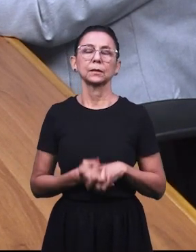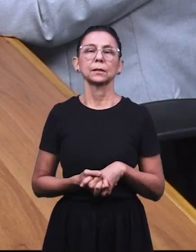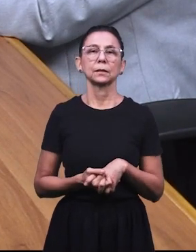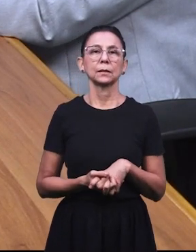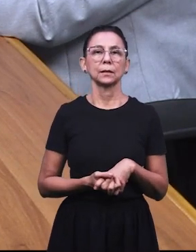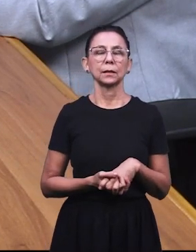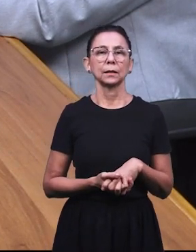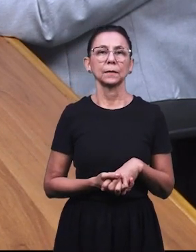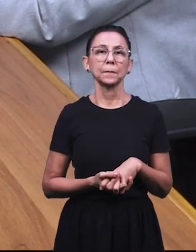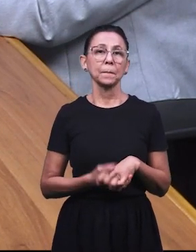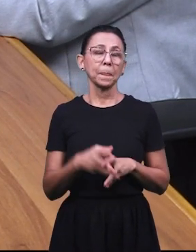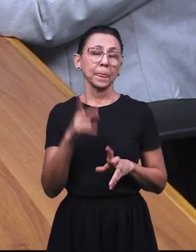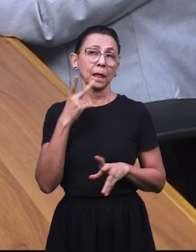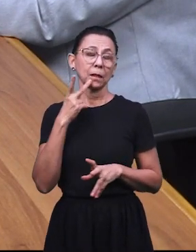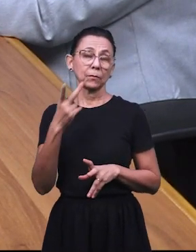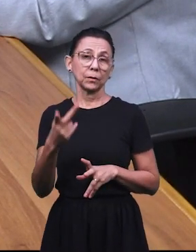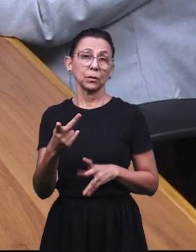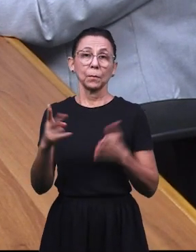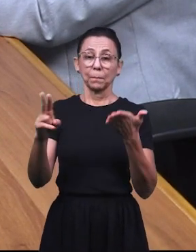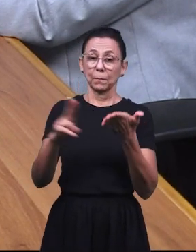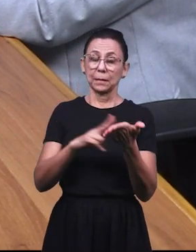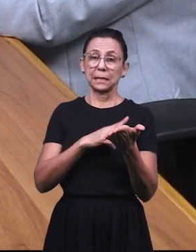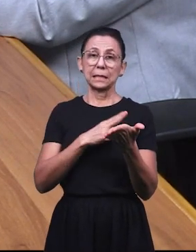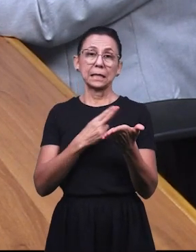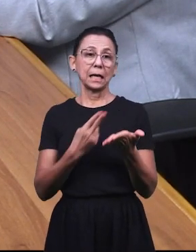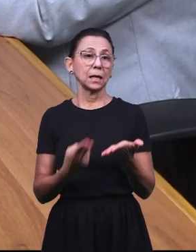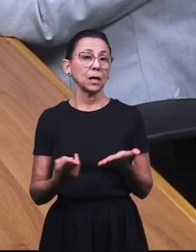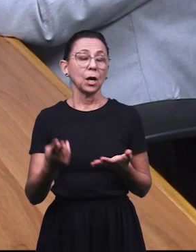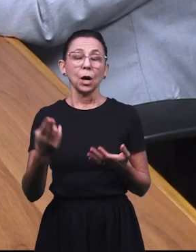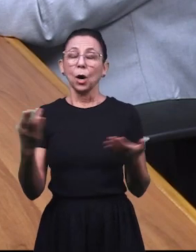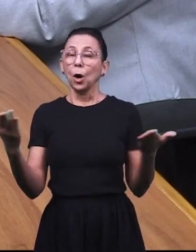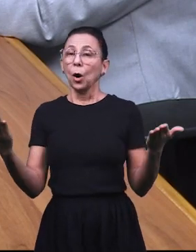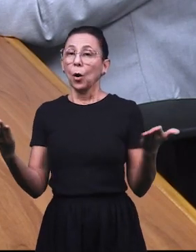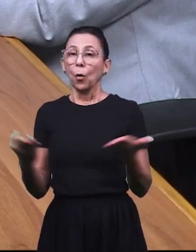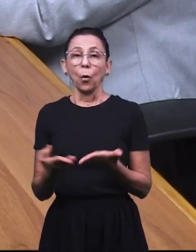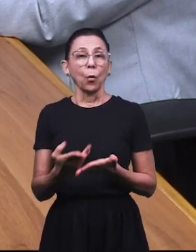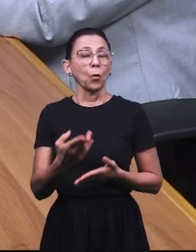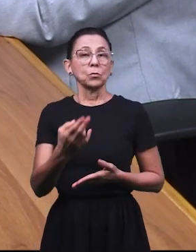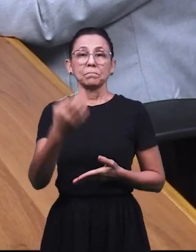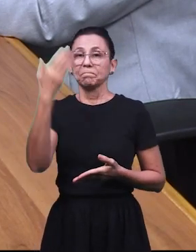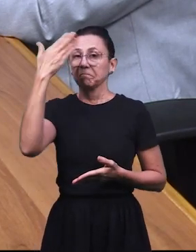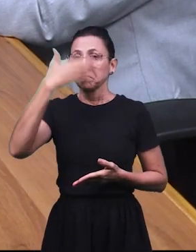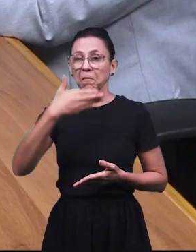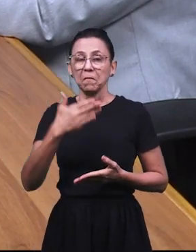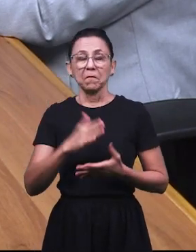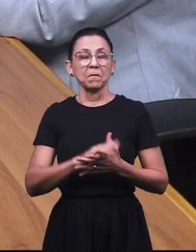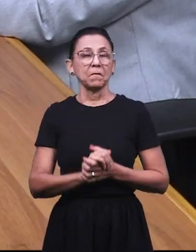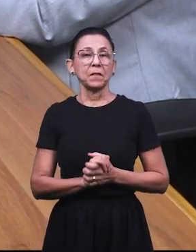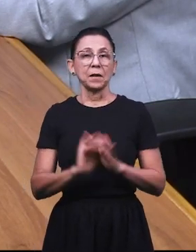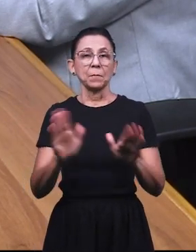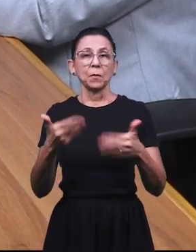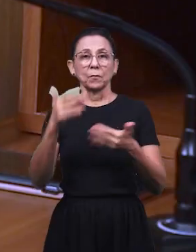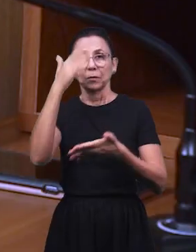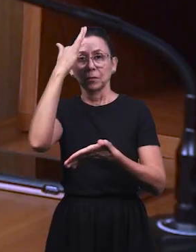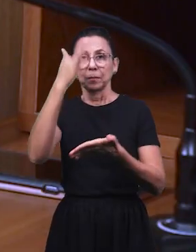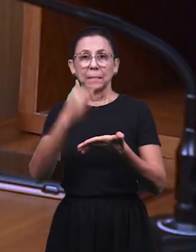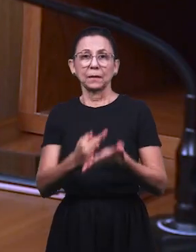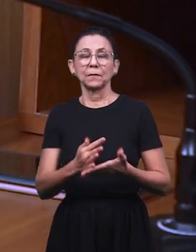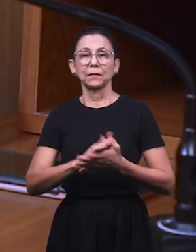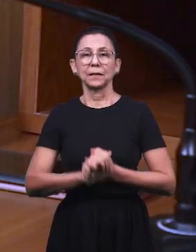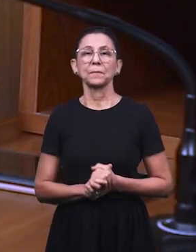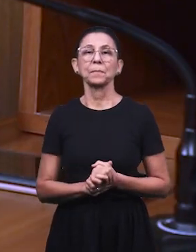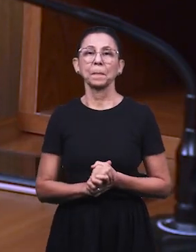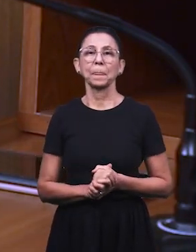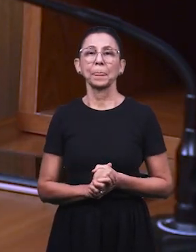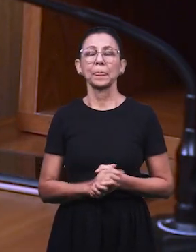jovem, que ela falou bem assim, mandou uma mensagem para mim, hoje eu vou assistir ao Movidos pela Fé. Ela até usou um termo,